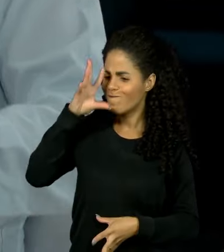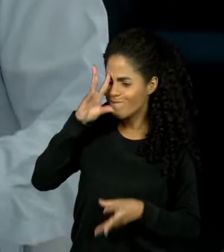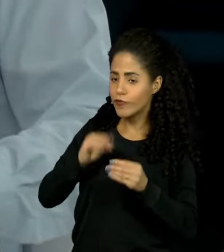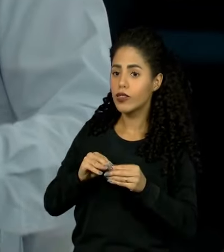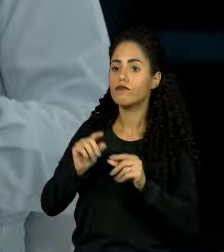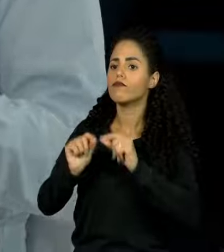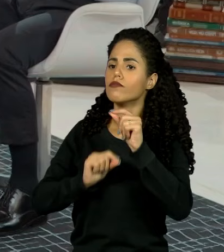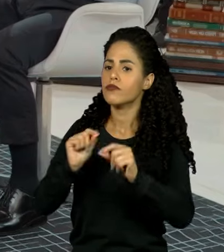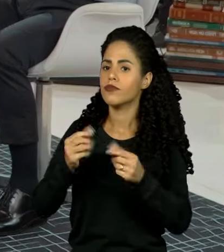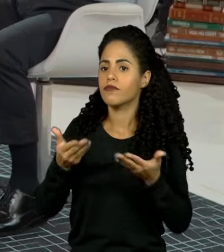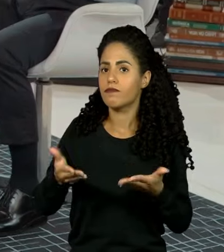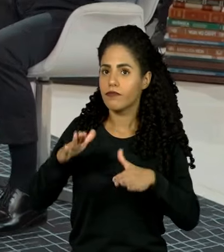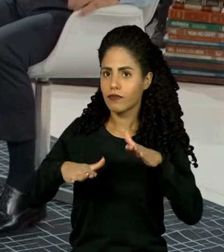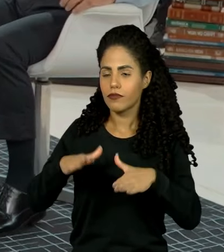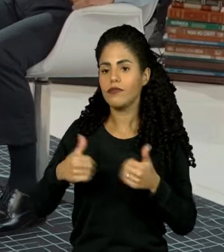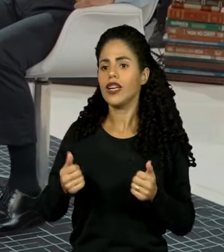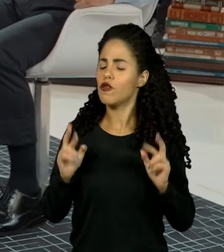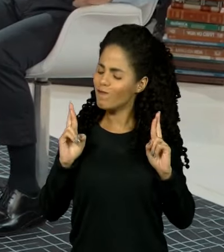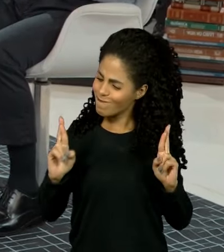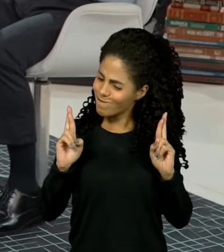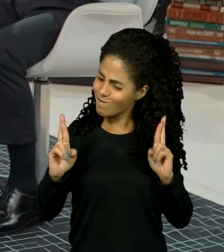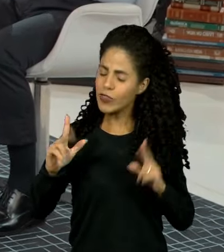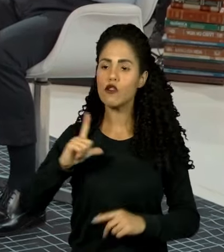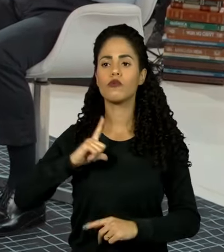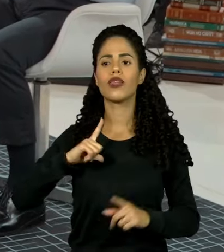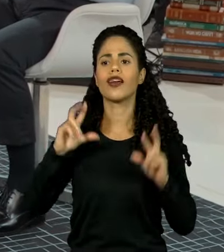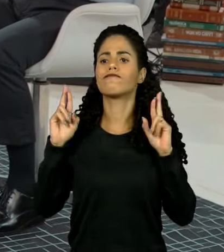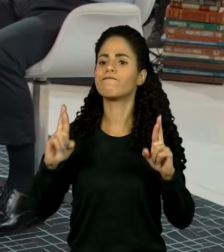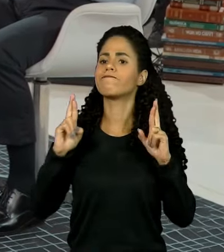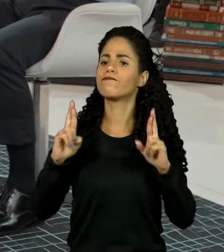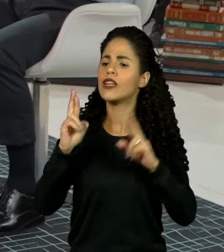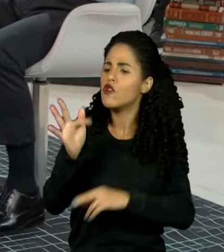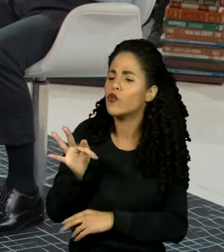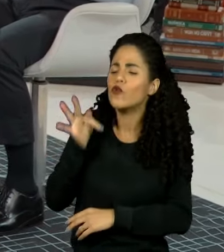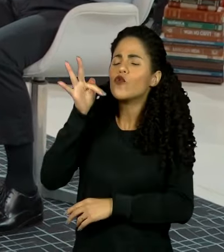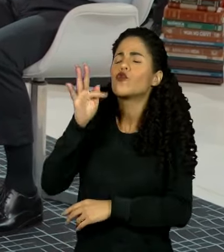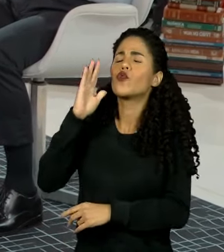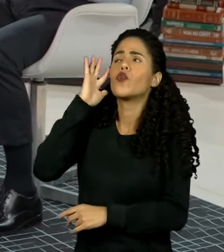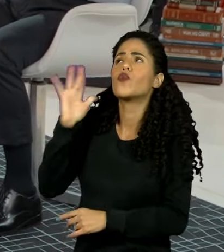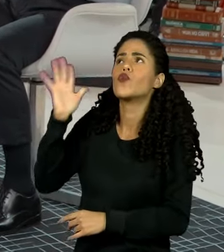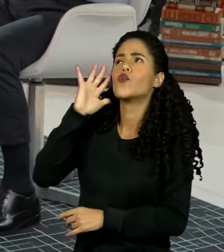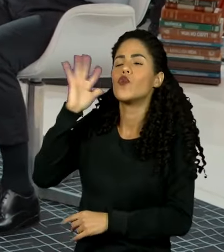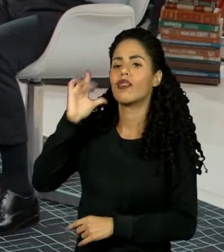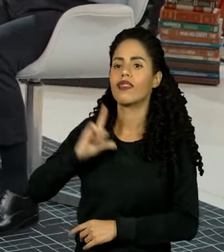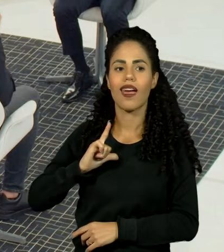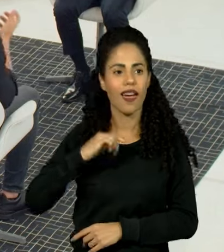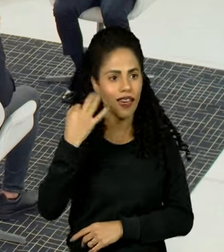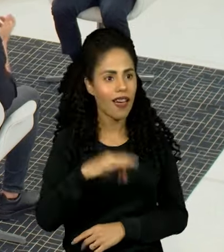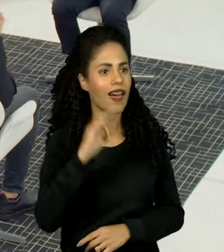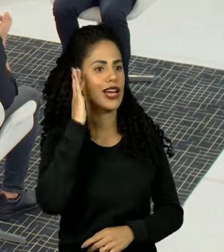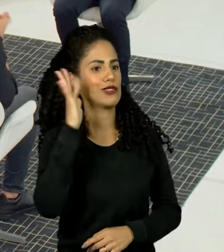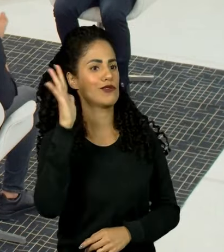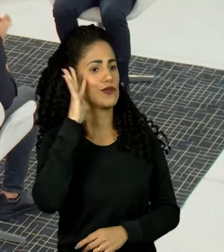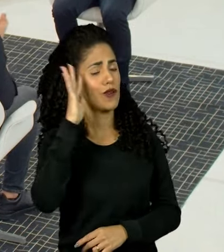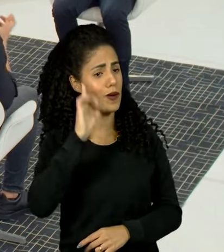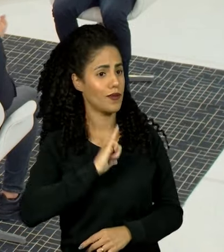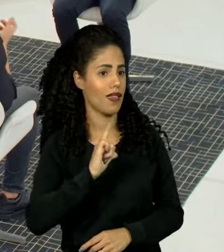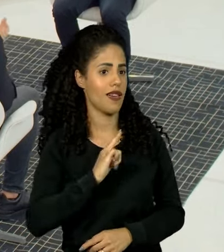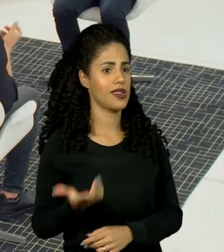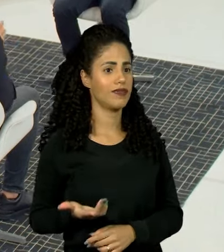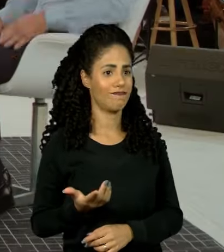me tira tudo mas não tira perspectiva você tem que ter uma perspectiva sonho né um sonho né